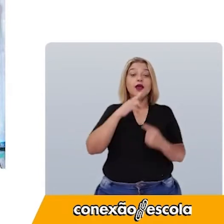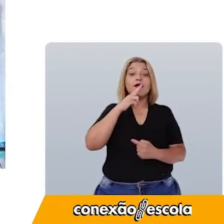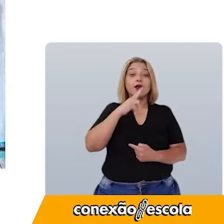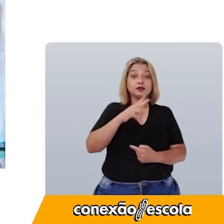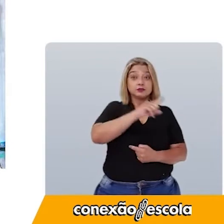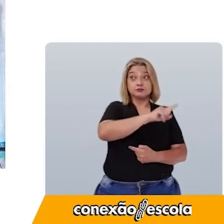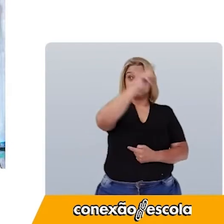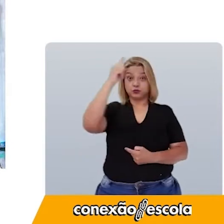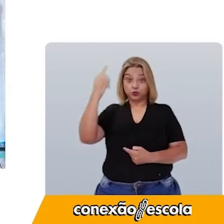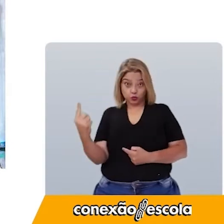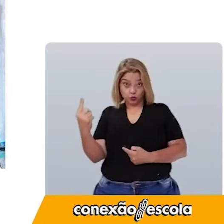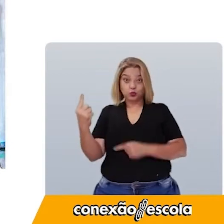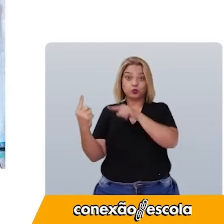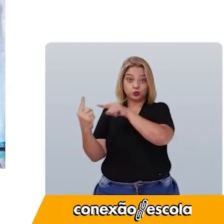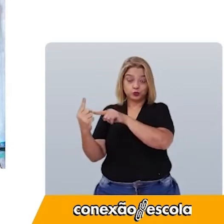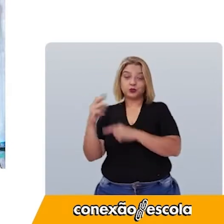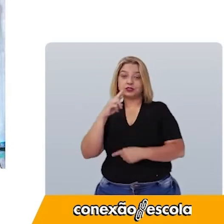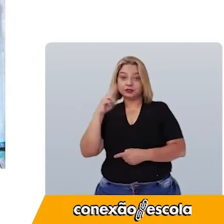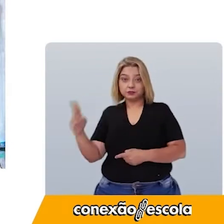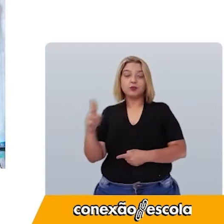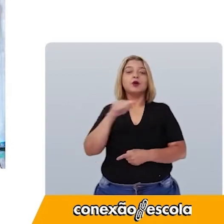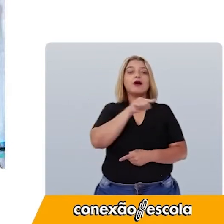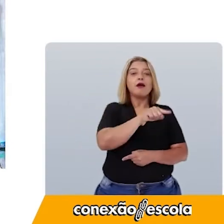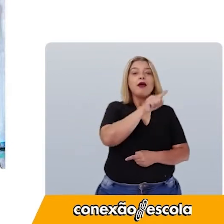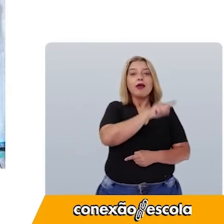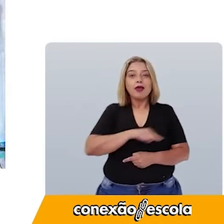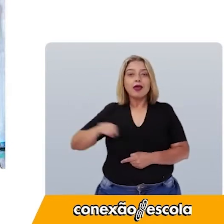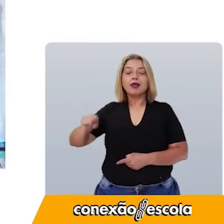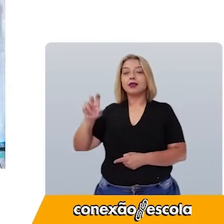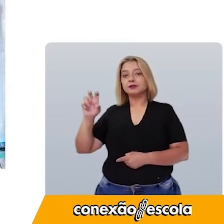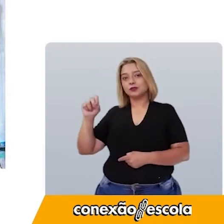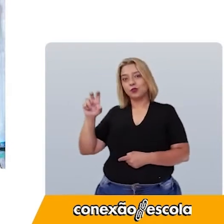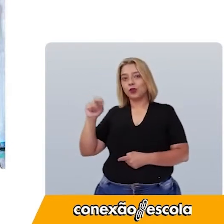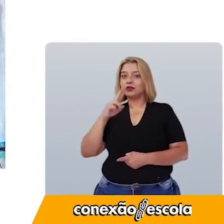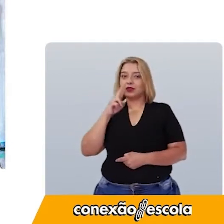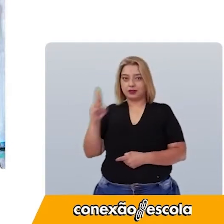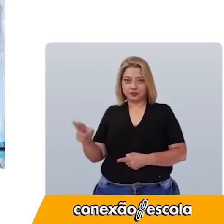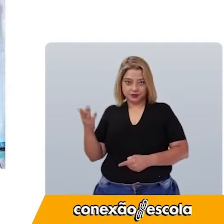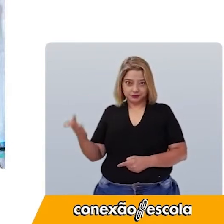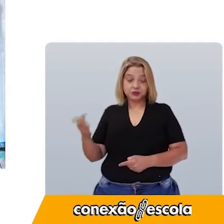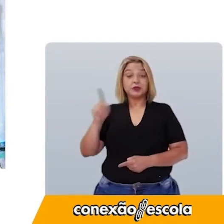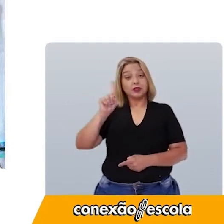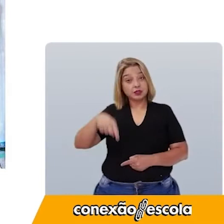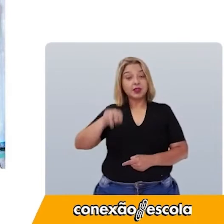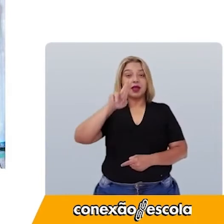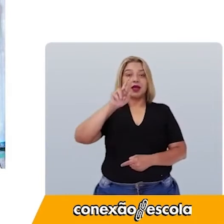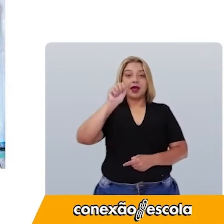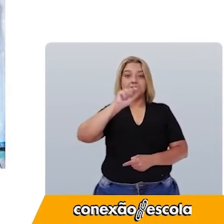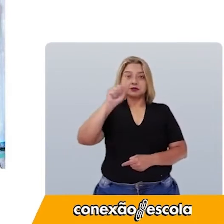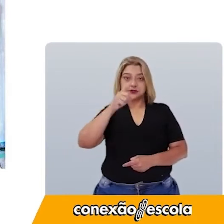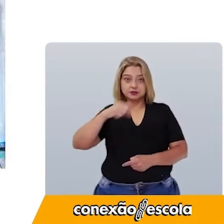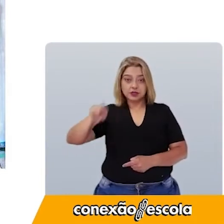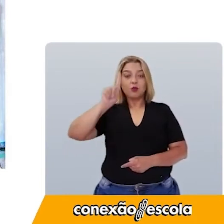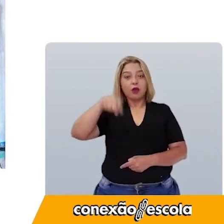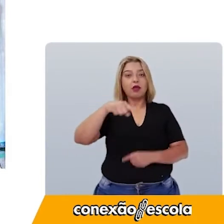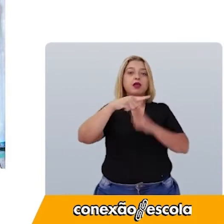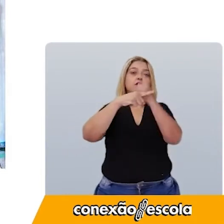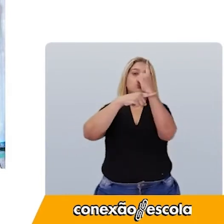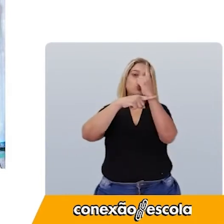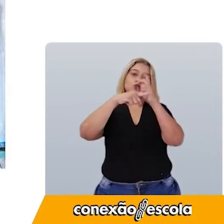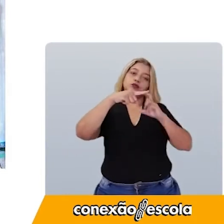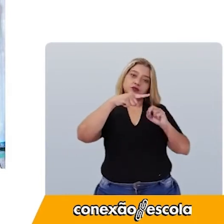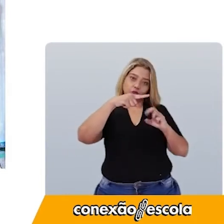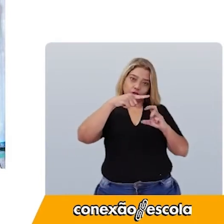dividido por 20 é 1. E 1000 dividido por 20 é 50. A razão é de 1